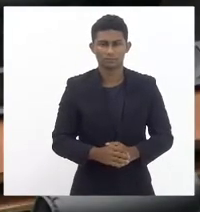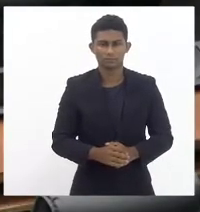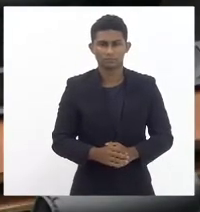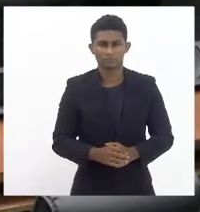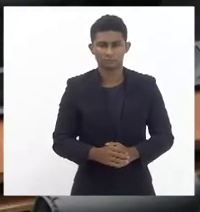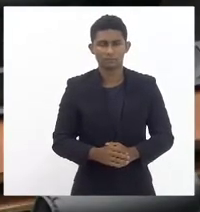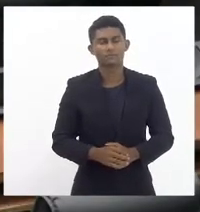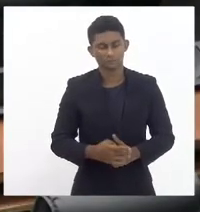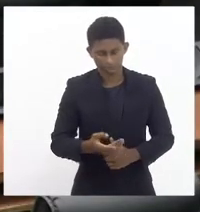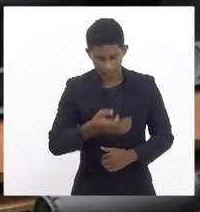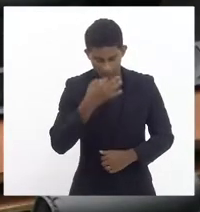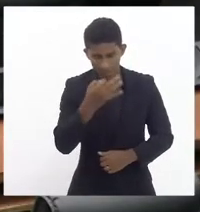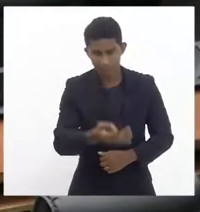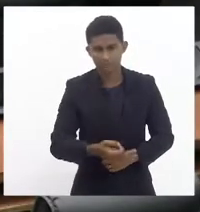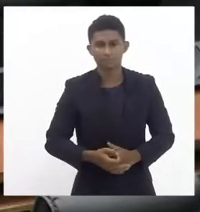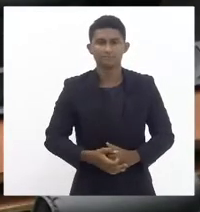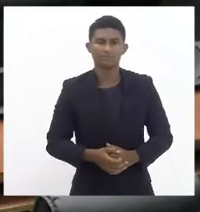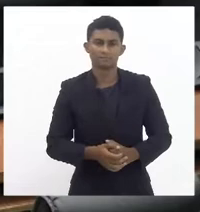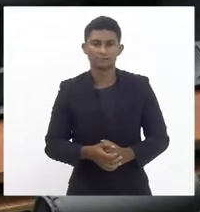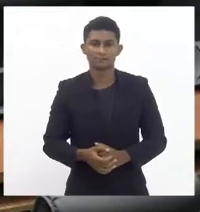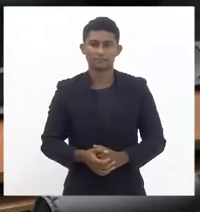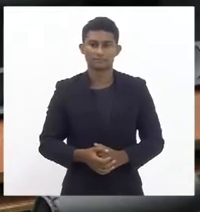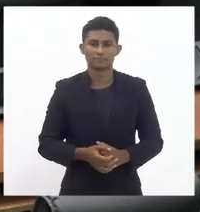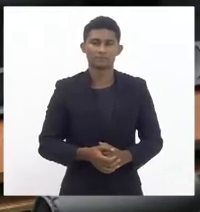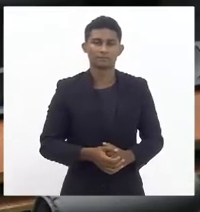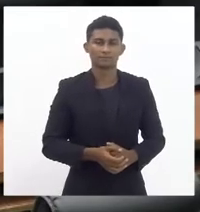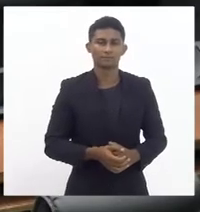o El parecer seu presente